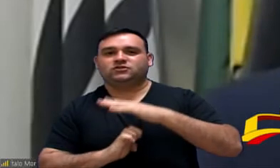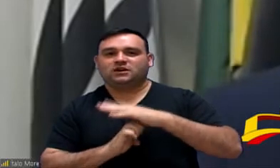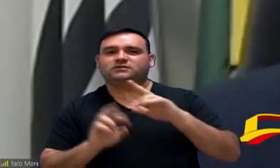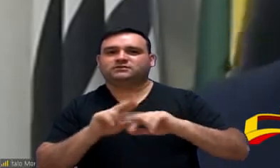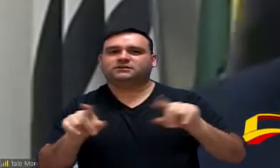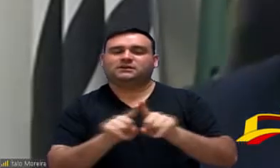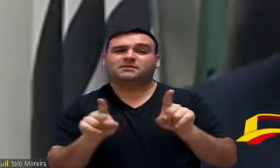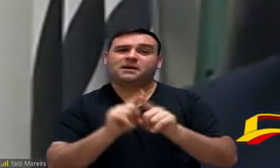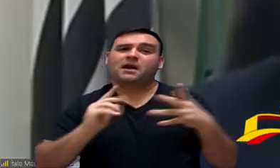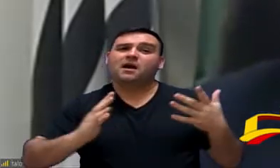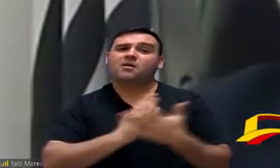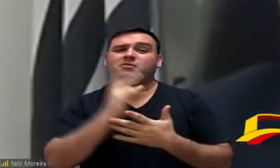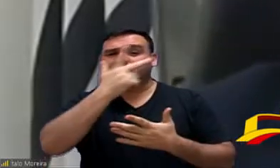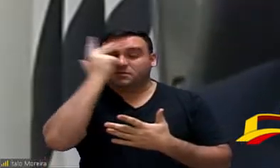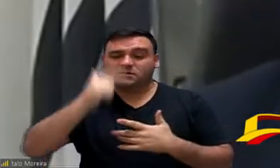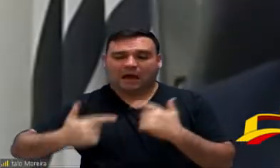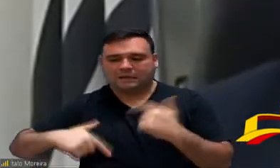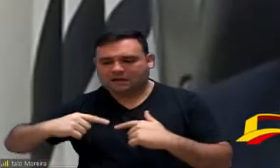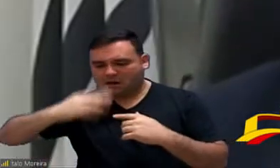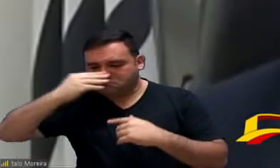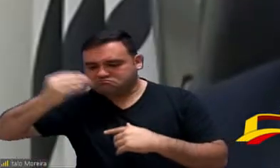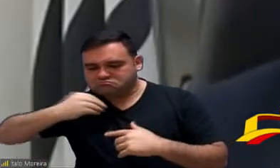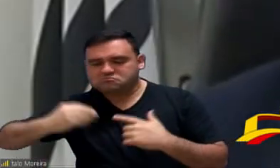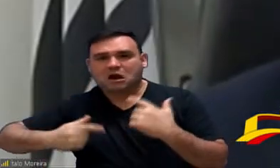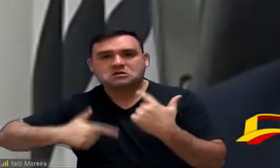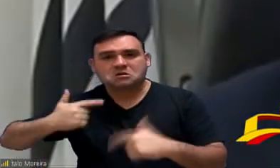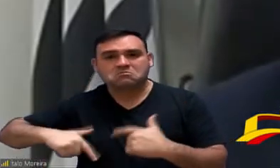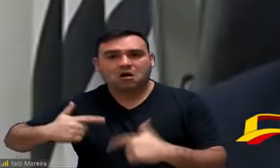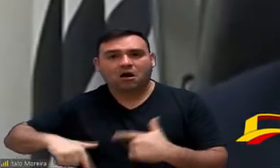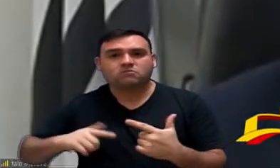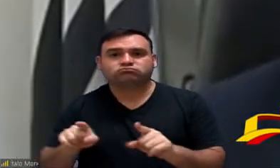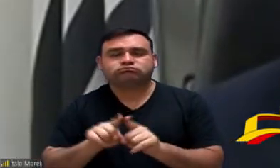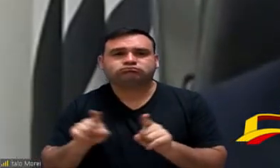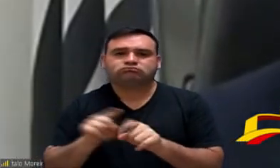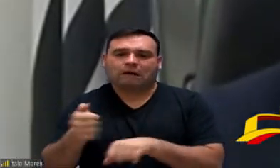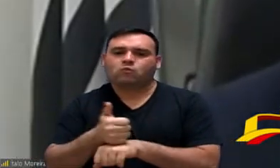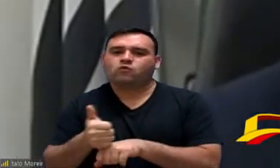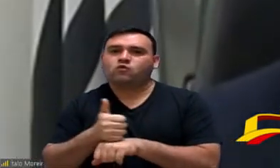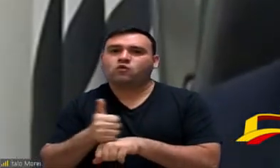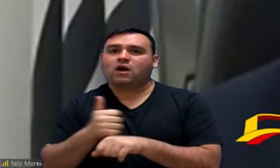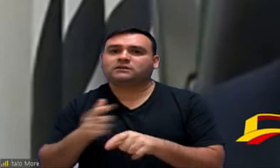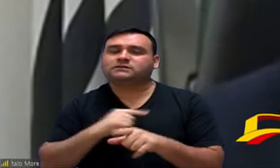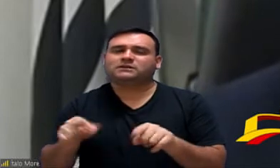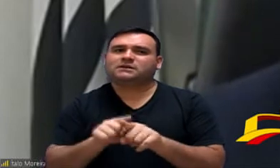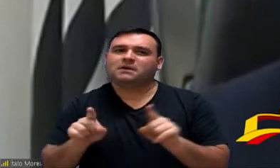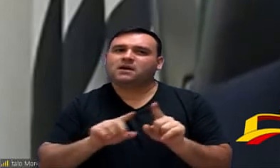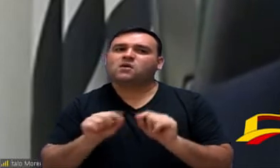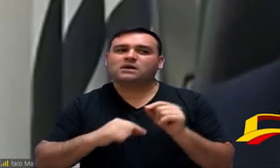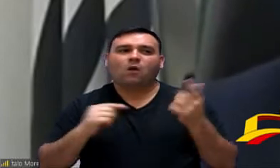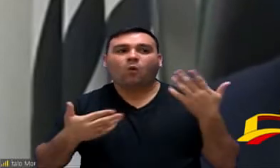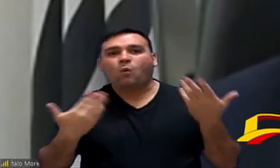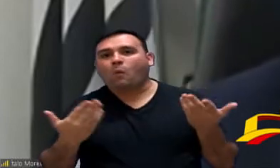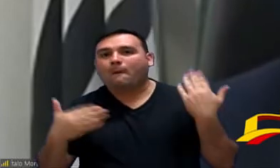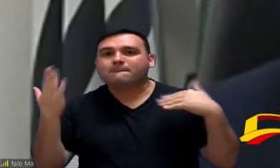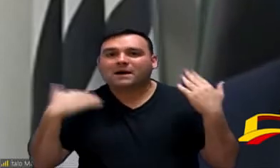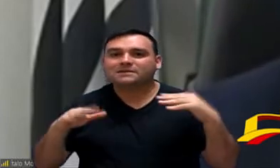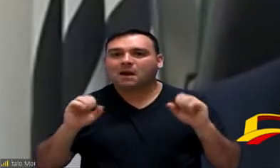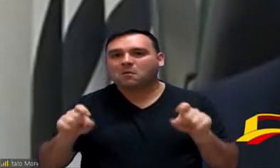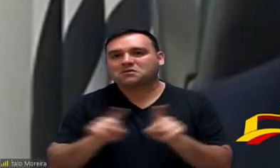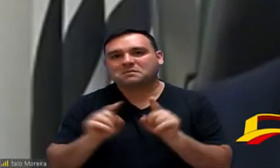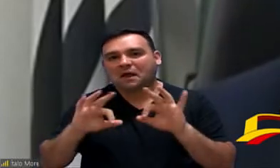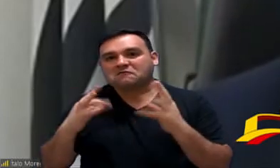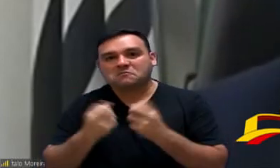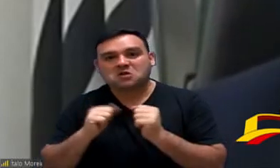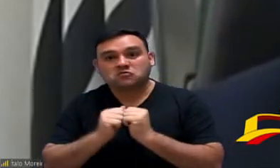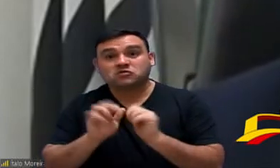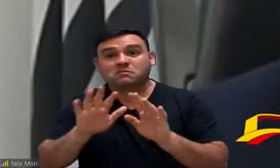elas abrem mão do seu trabalho, do seu emprego ali, do seu tempo de ócio, do seu tempo de lazer, poderia ter, né, para